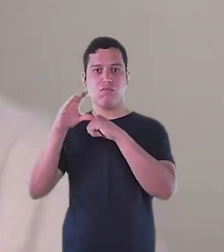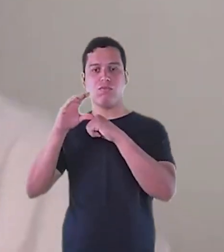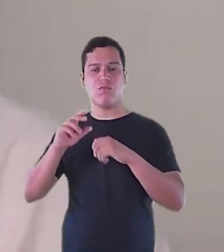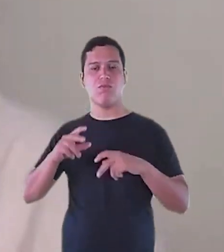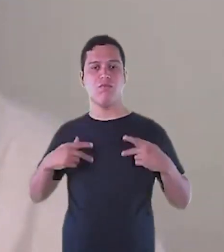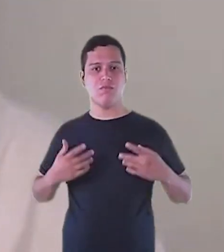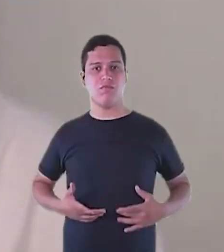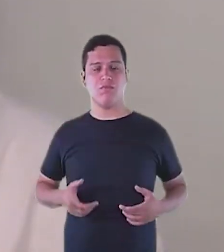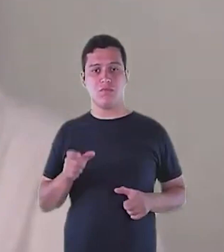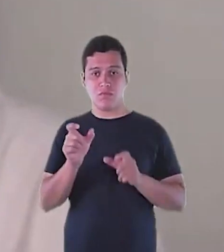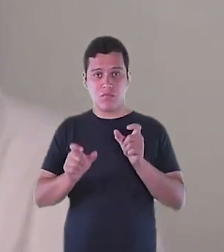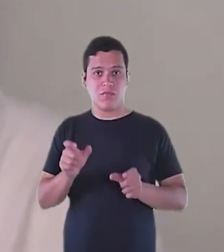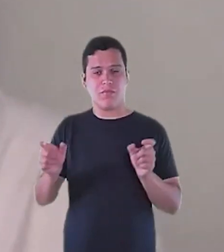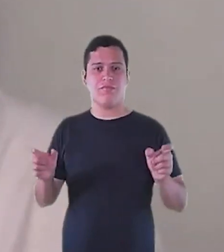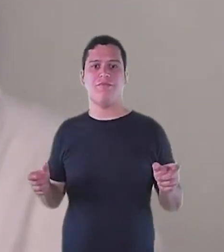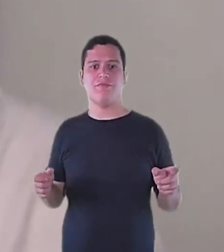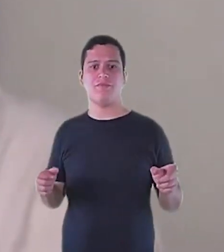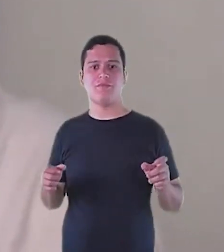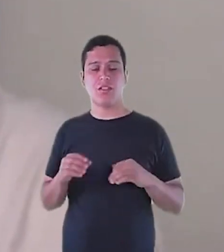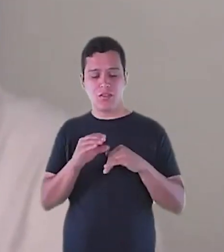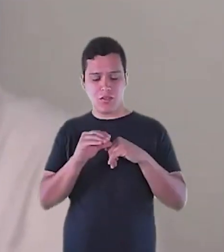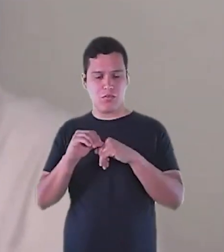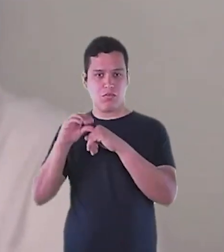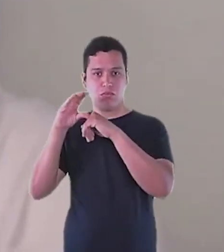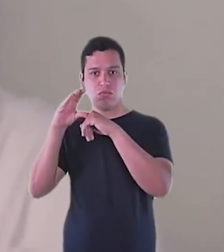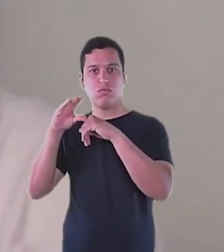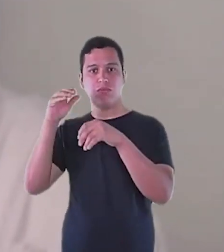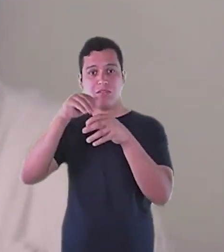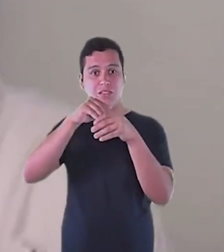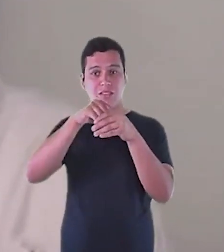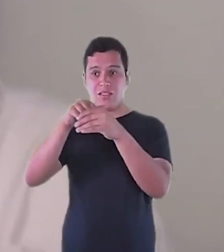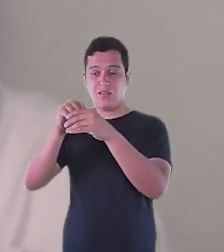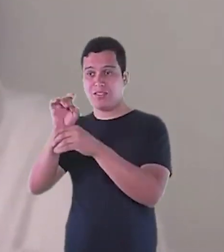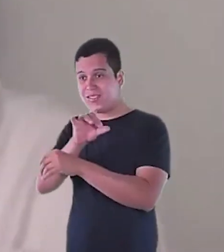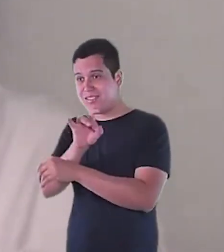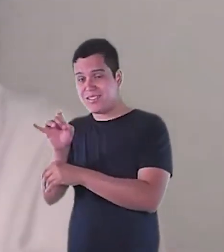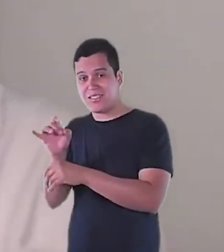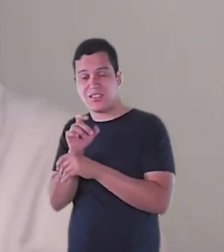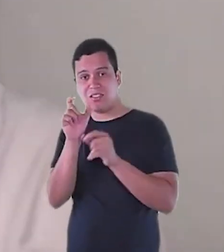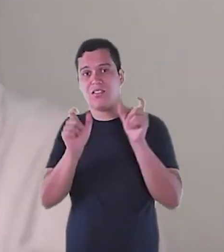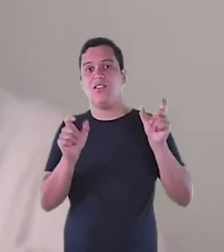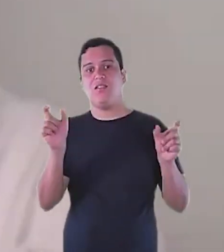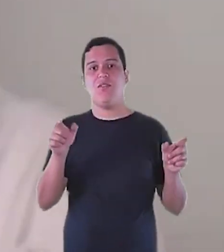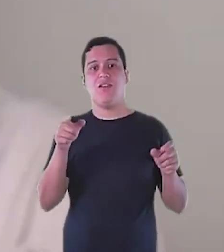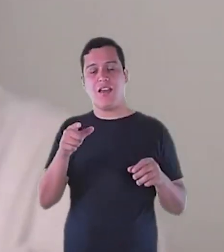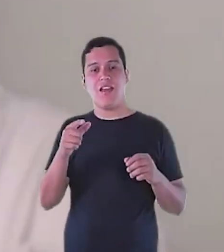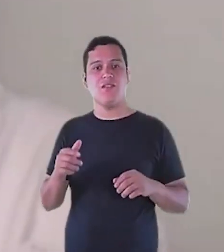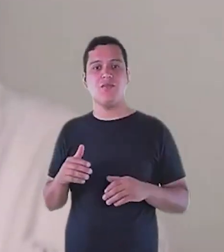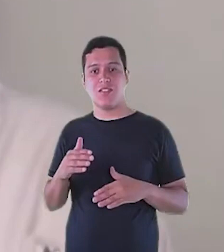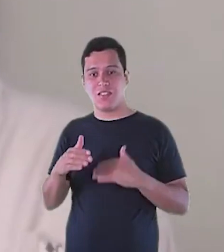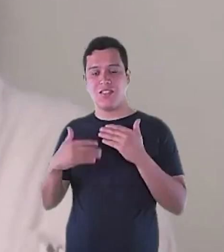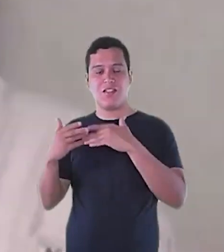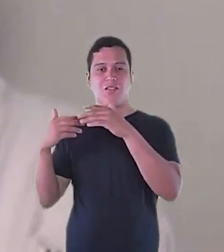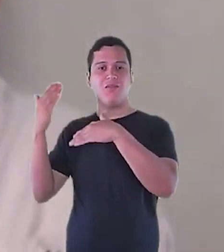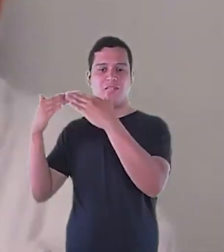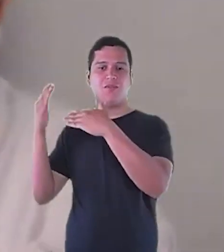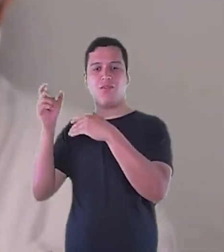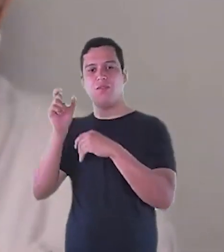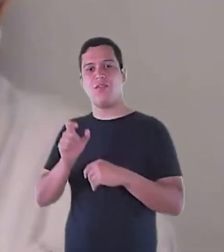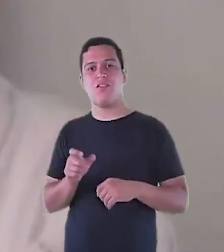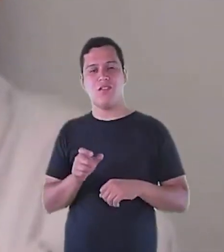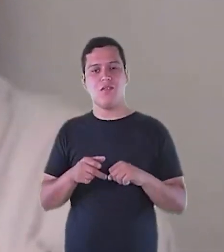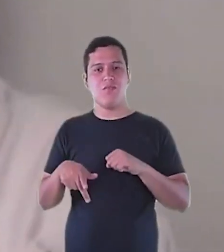Ou seja, é o conhecimento que está dentro da cabeça das pessoas. É isso que produz inovação.